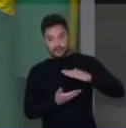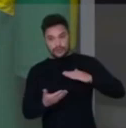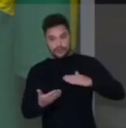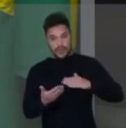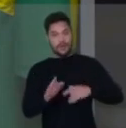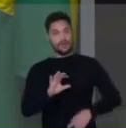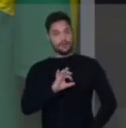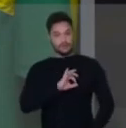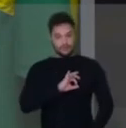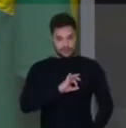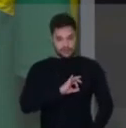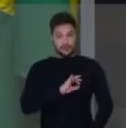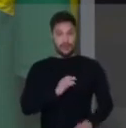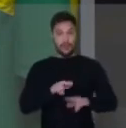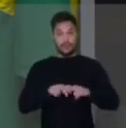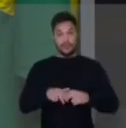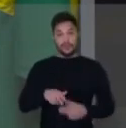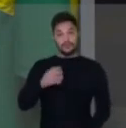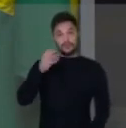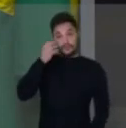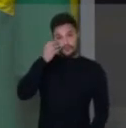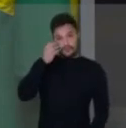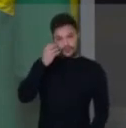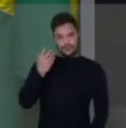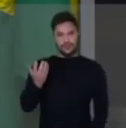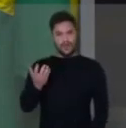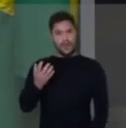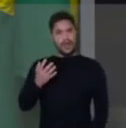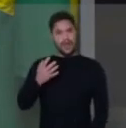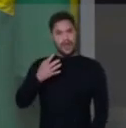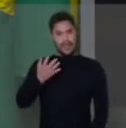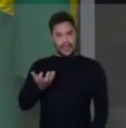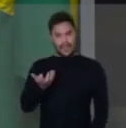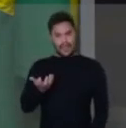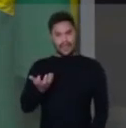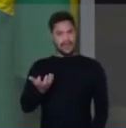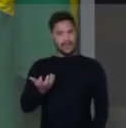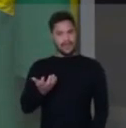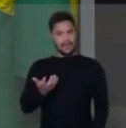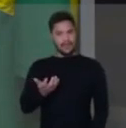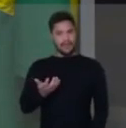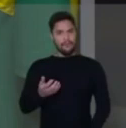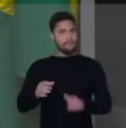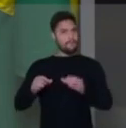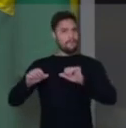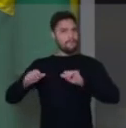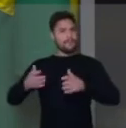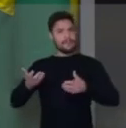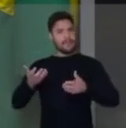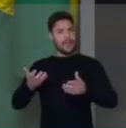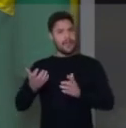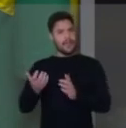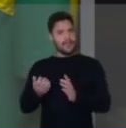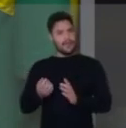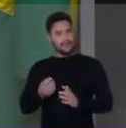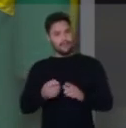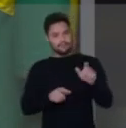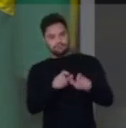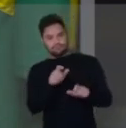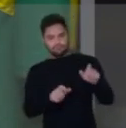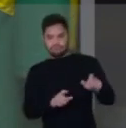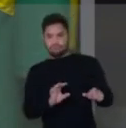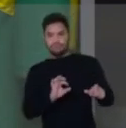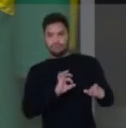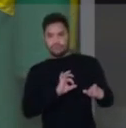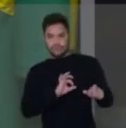país. Então Flávio Dino, ele quer equiparar não, ele quer colocar como piores policiais que possuem